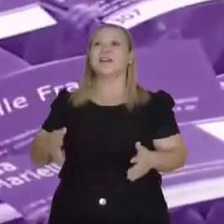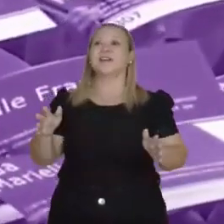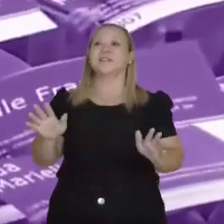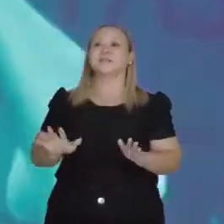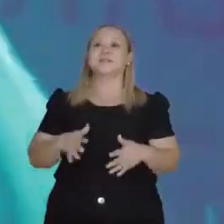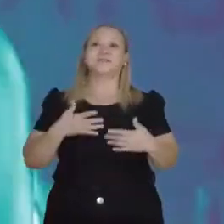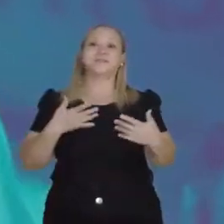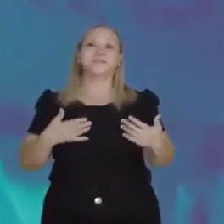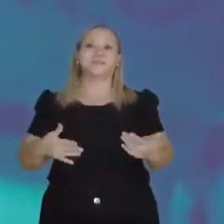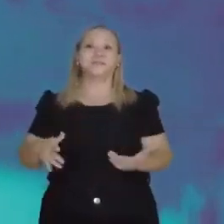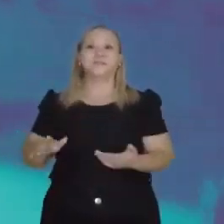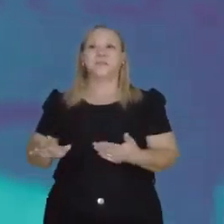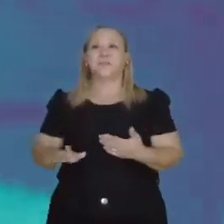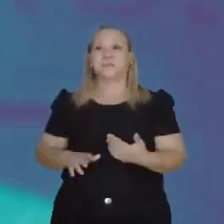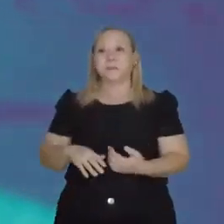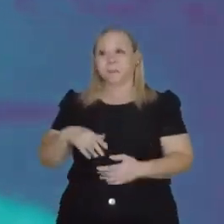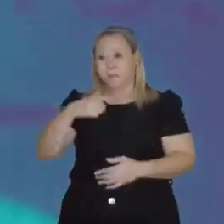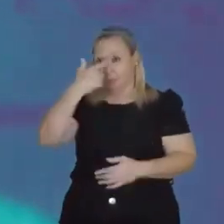acontecer.